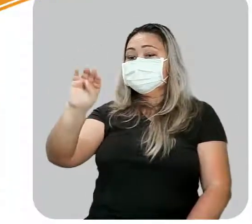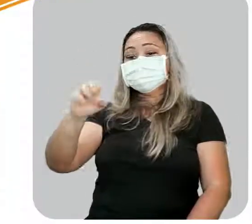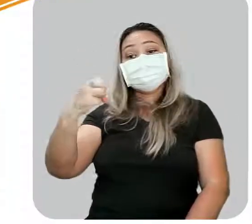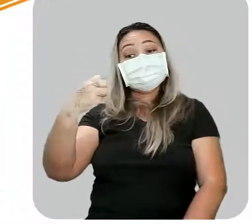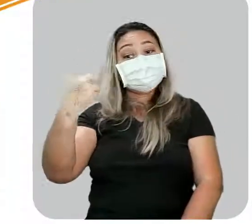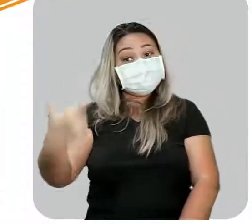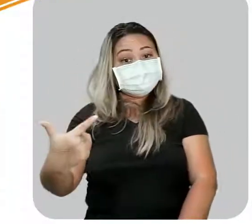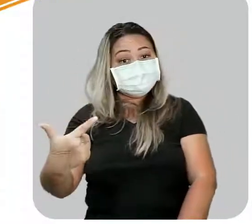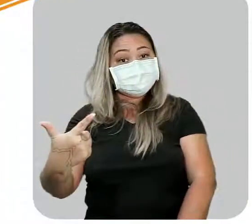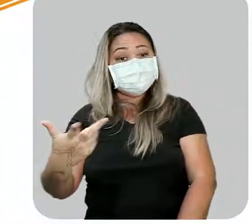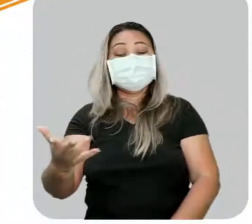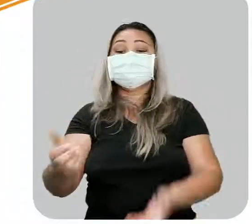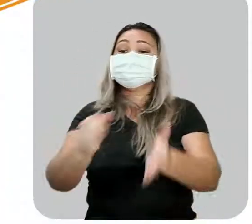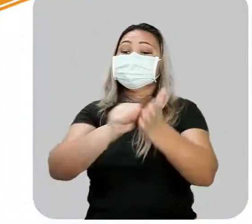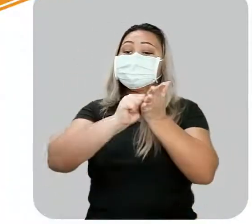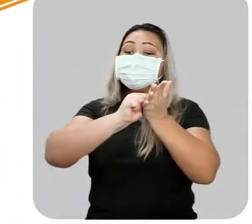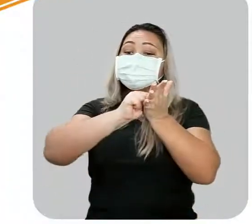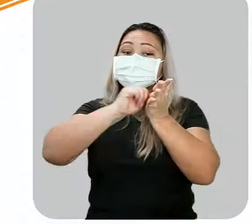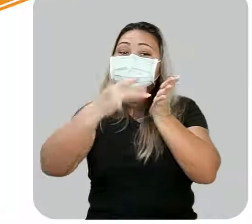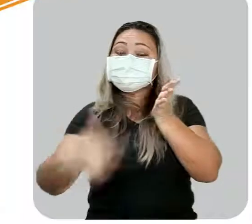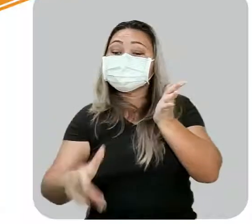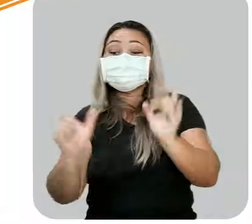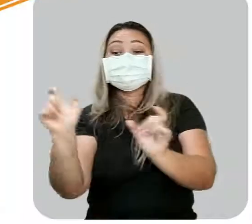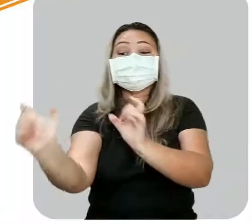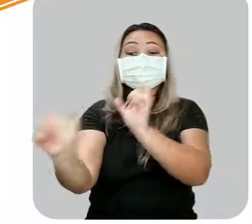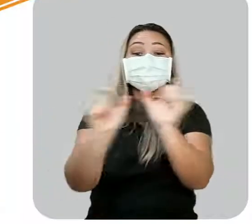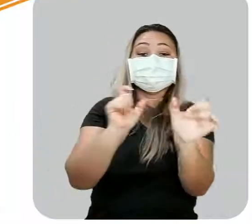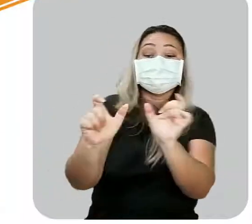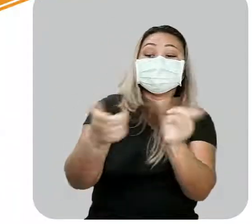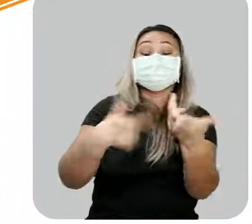de palavras e as figuras de